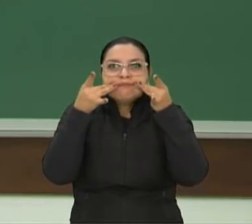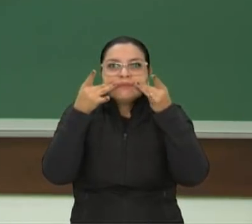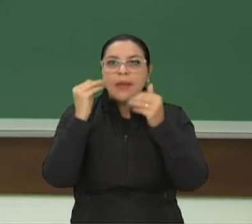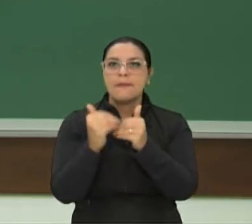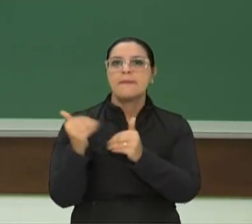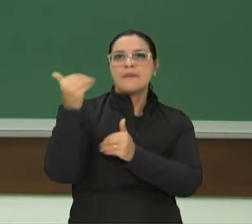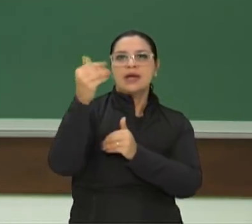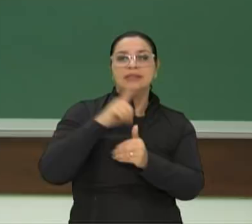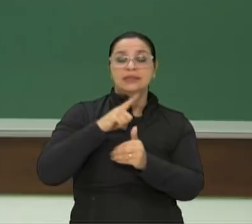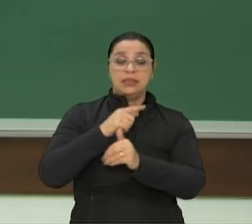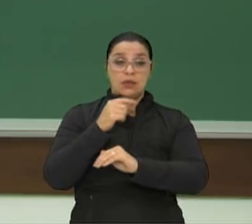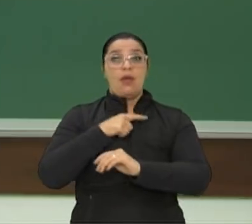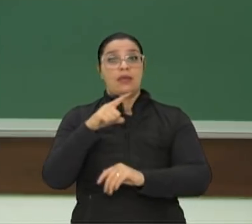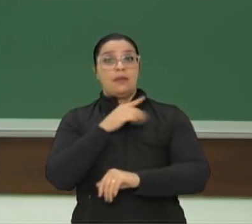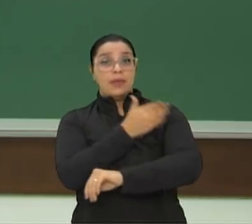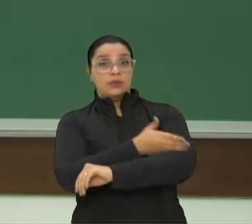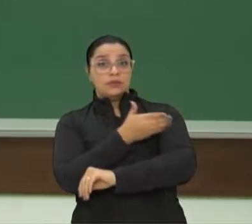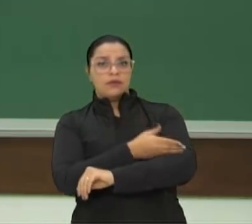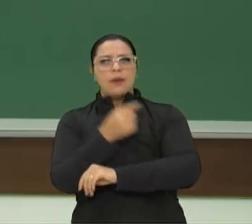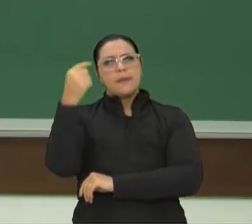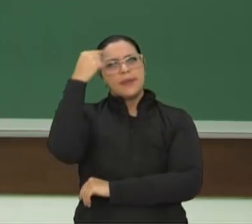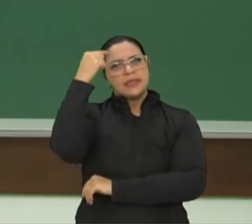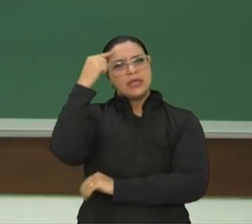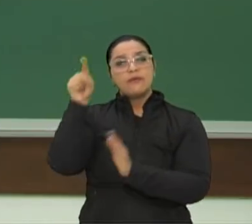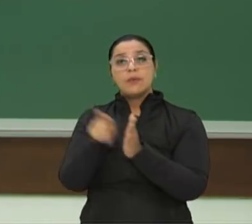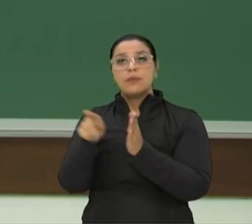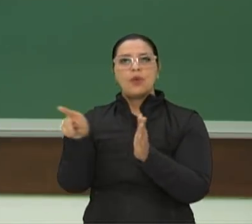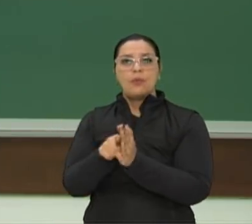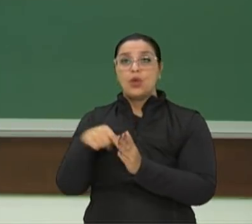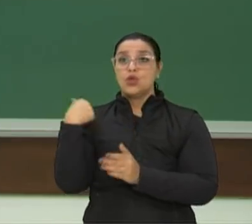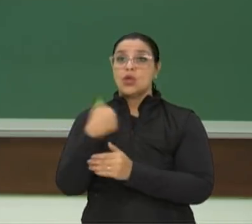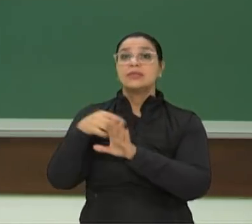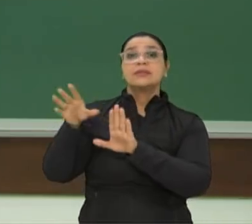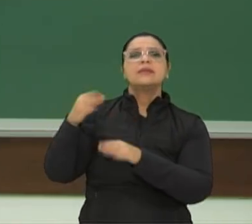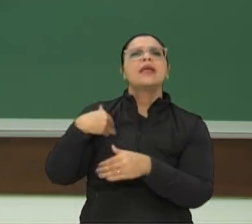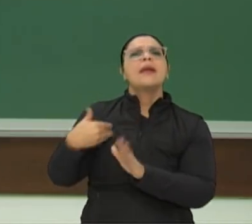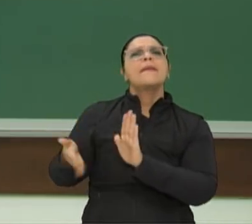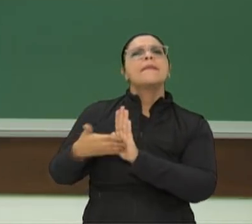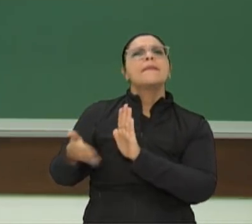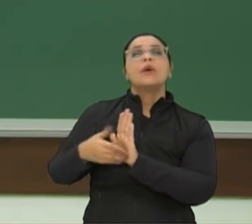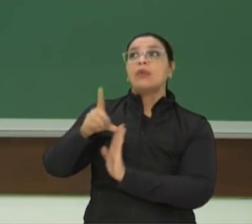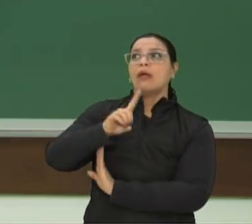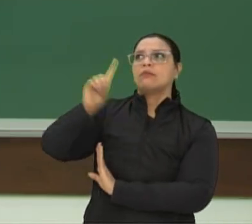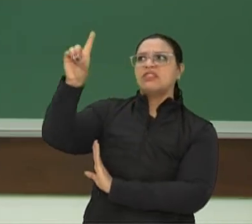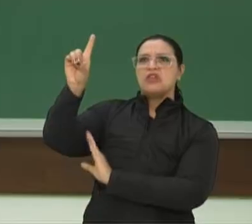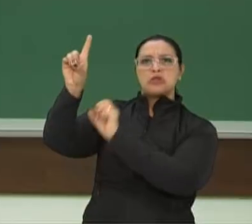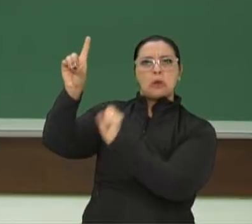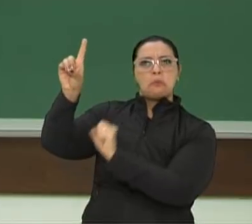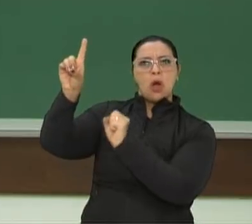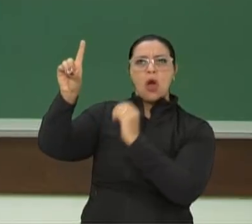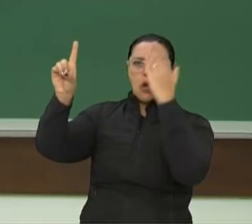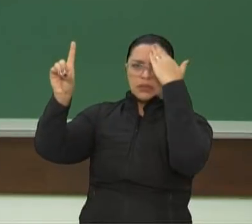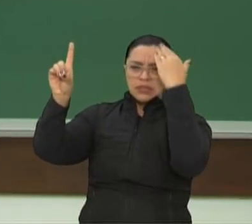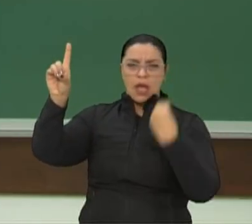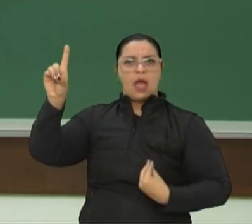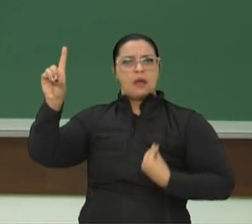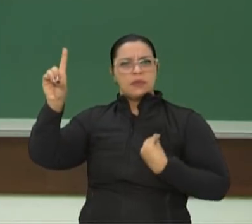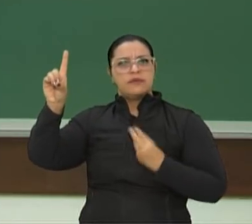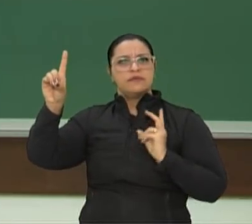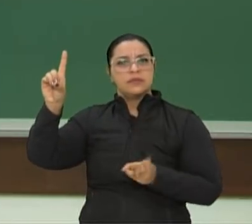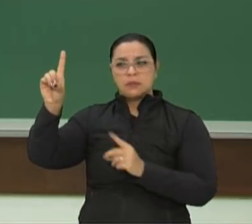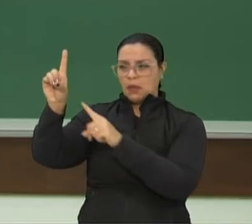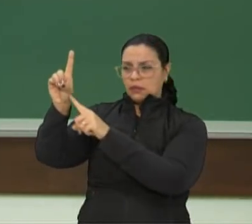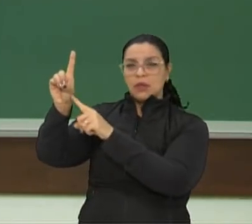ética medieval, o pensamento medieval é um pensamento metafísico, porque se pauta nessa figura de um Deus onipotente, onisciente, onipresente, que é o